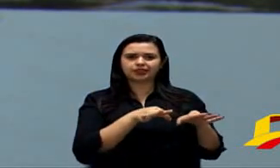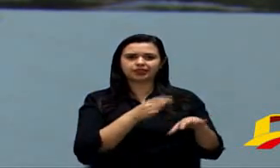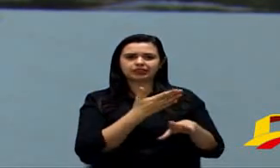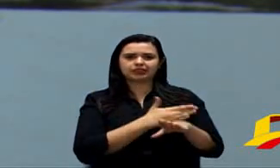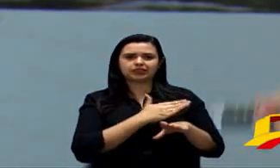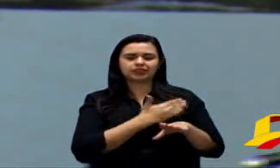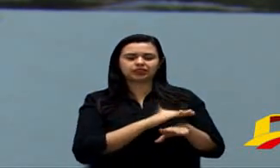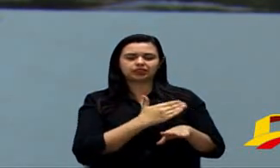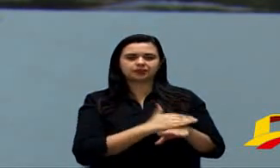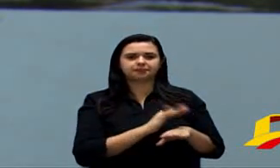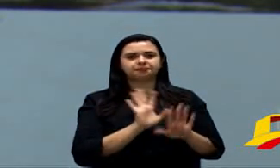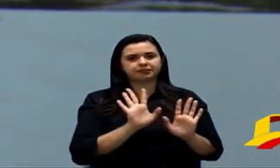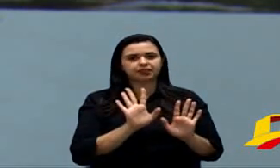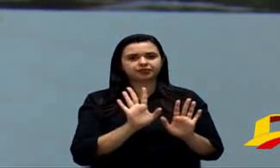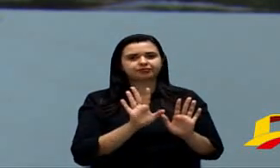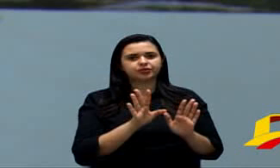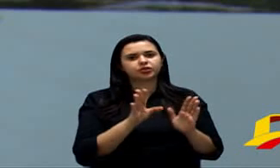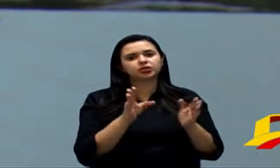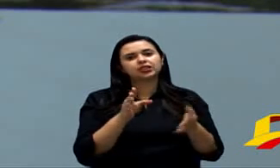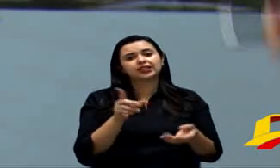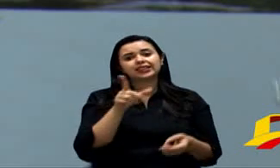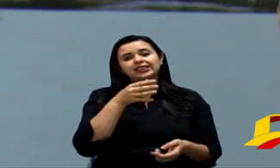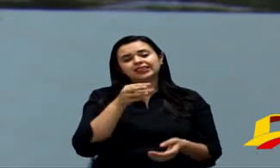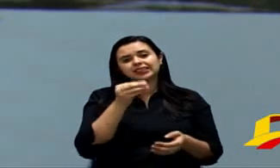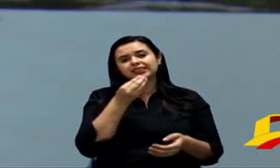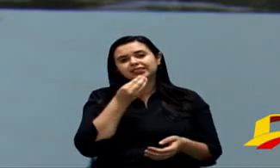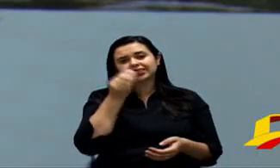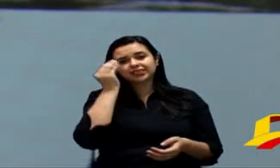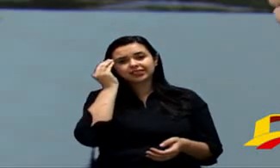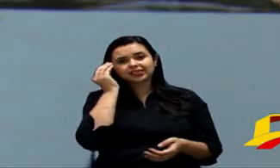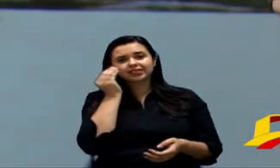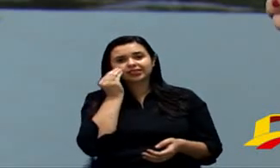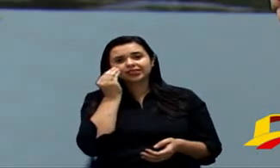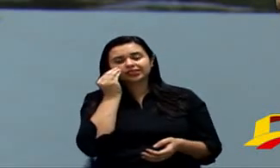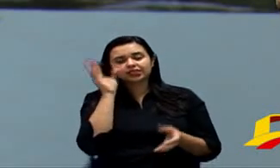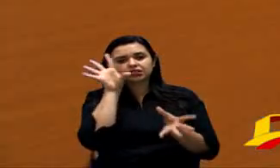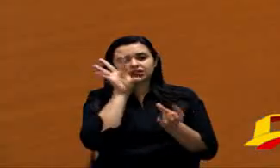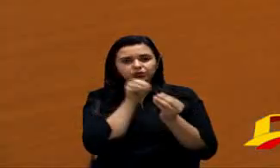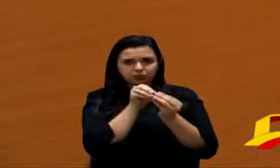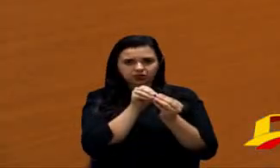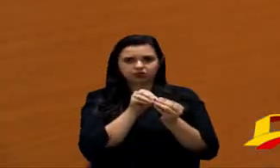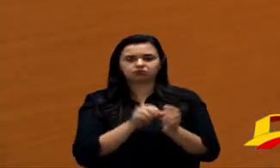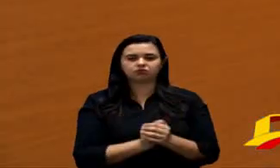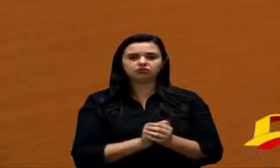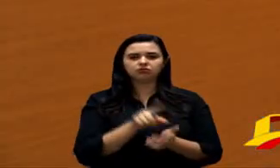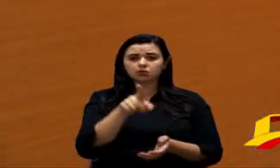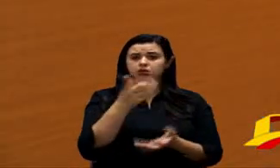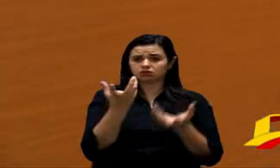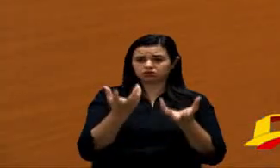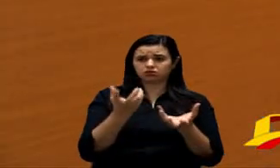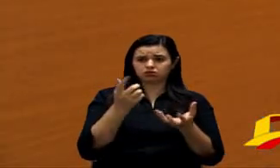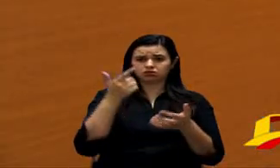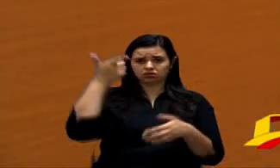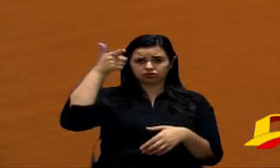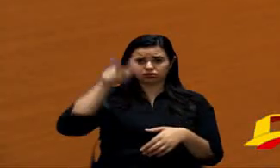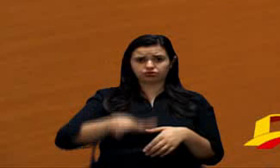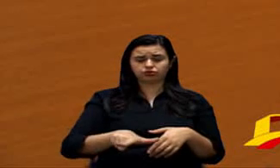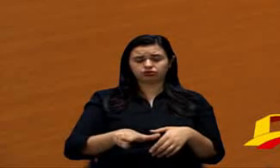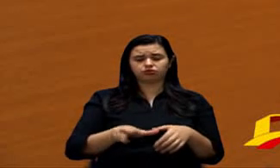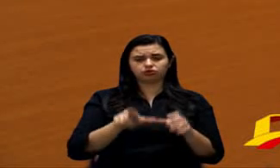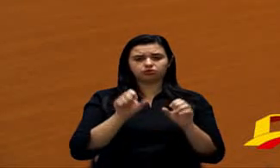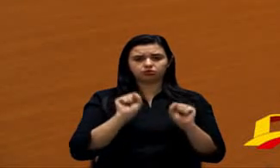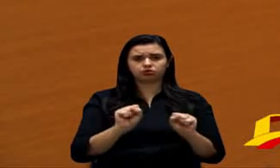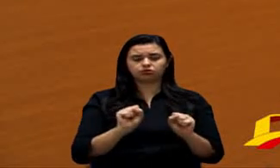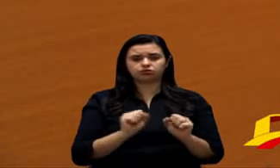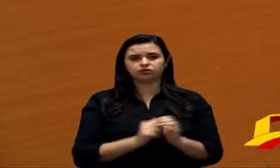coisa e vou tentar fazer o mais rápido possível. Vocês desculpem até. Mas se você quiser, depois você fala de novo, tá, Nelly? Mas aí eu posso falar disso? Porque eu preparei